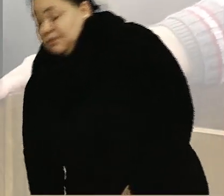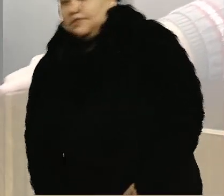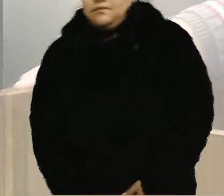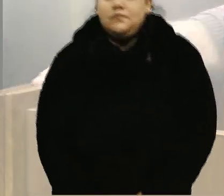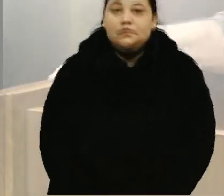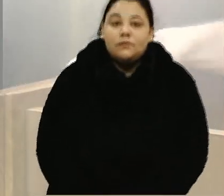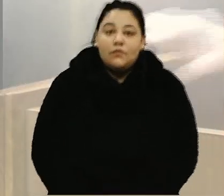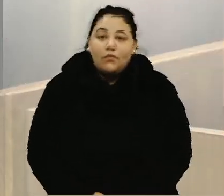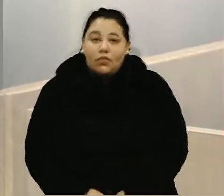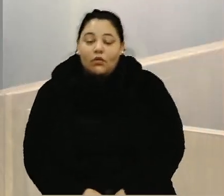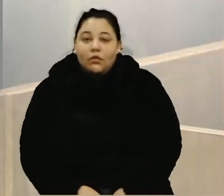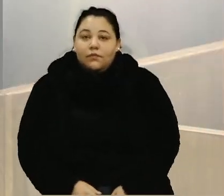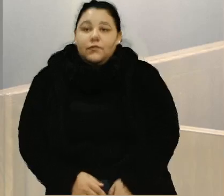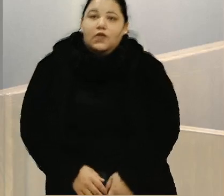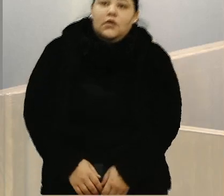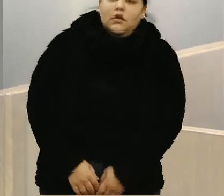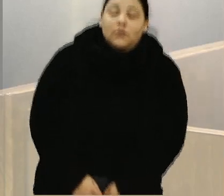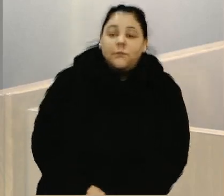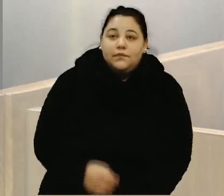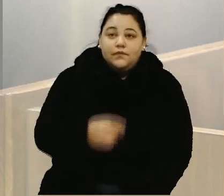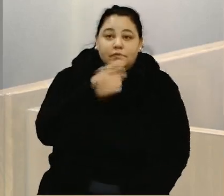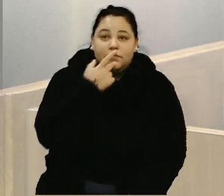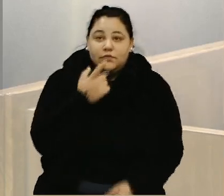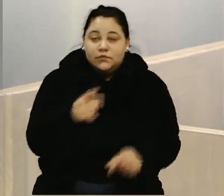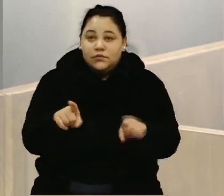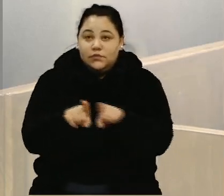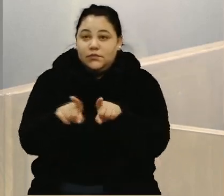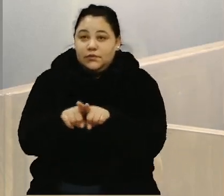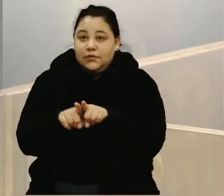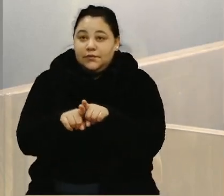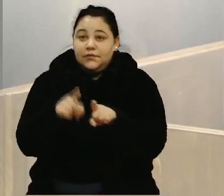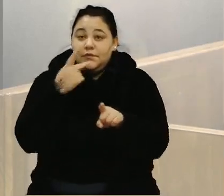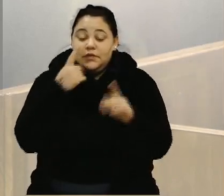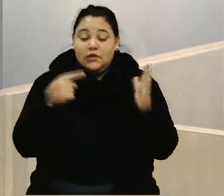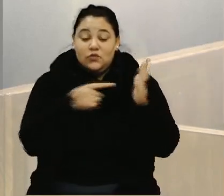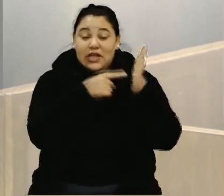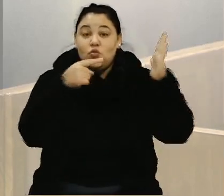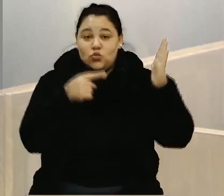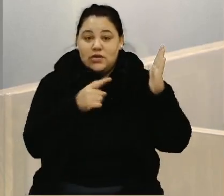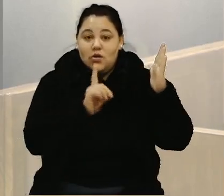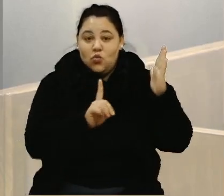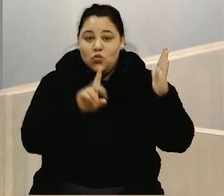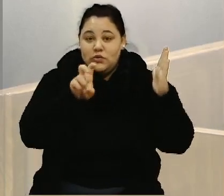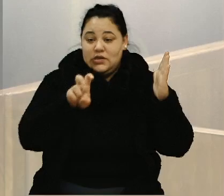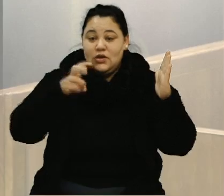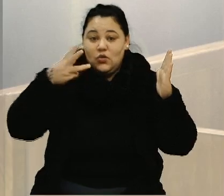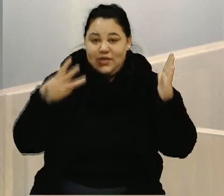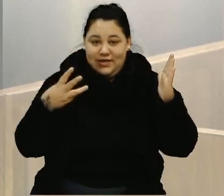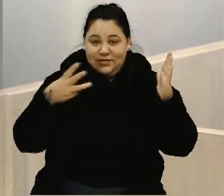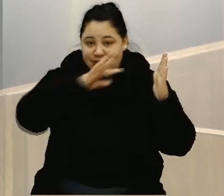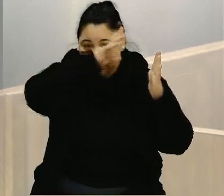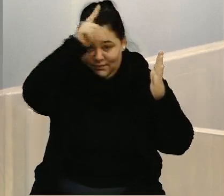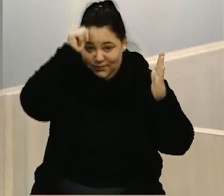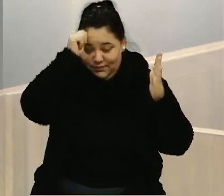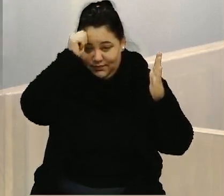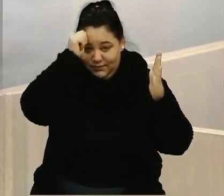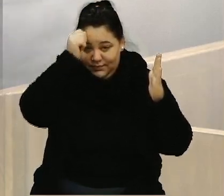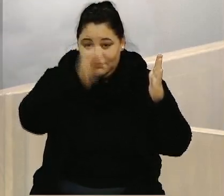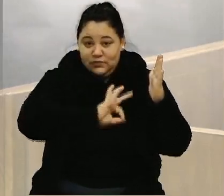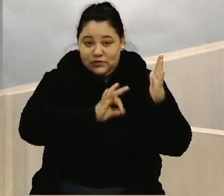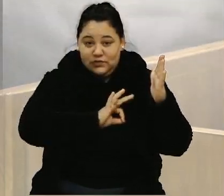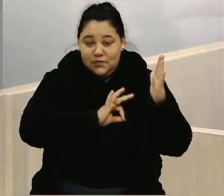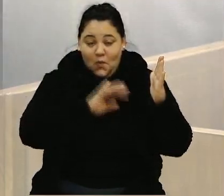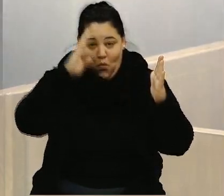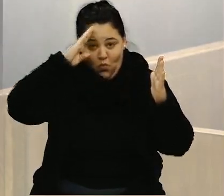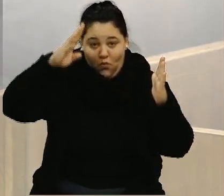denuncie. E eu vou divulgar aqui que através do Disque Denúncia 153, que é a Guarda Municipal, também pelo Alô